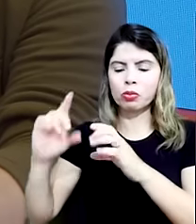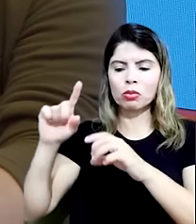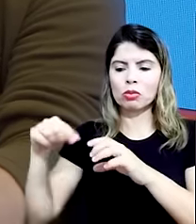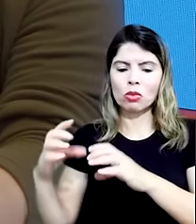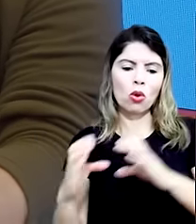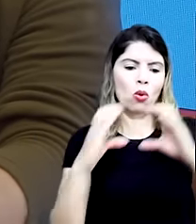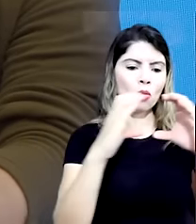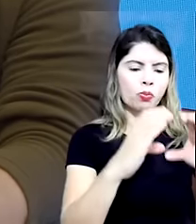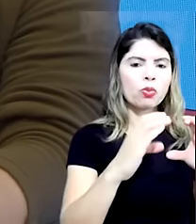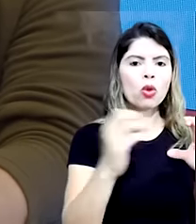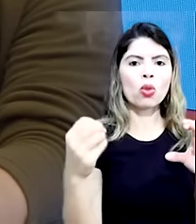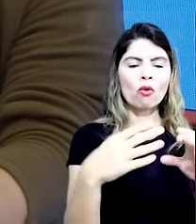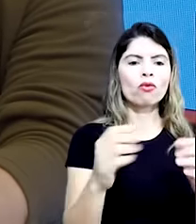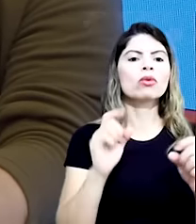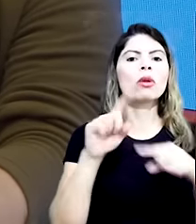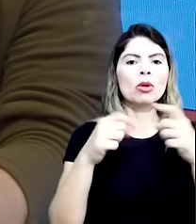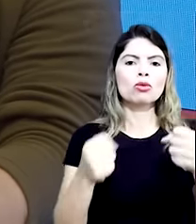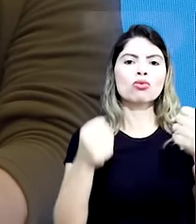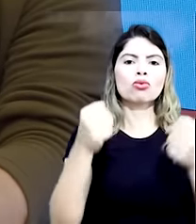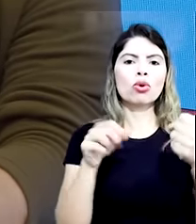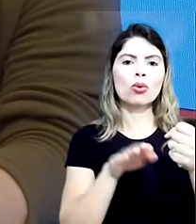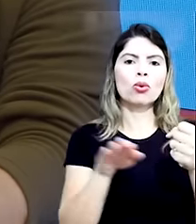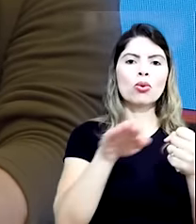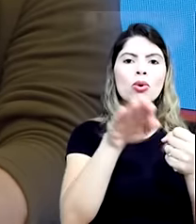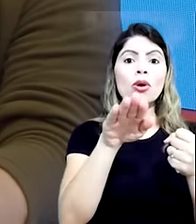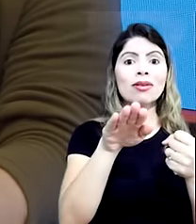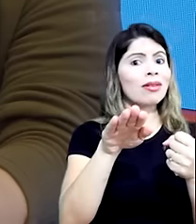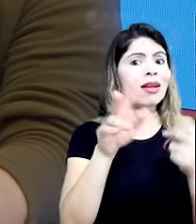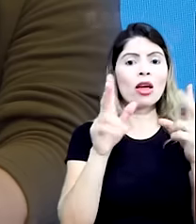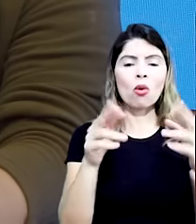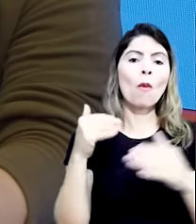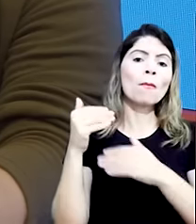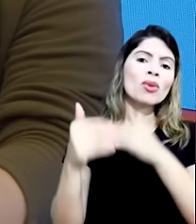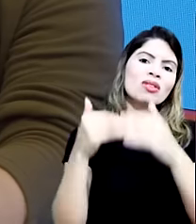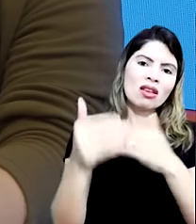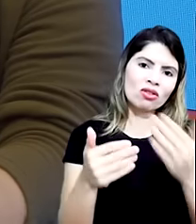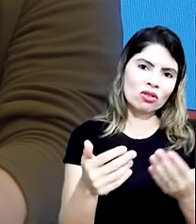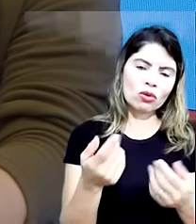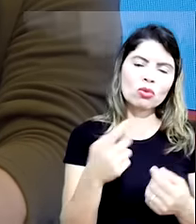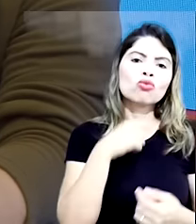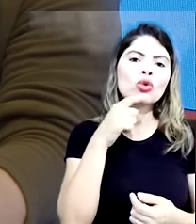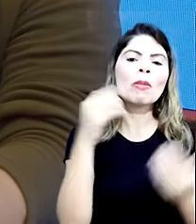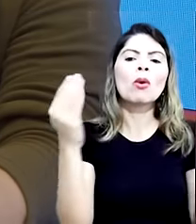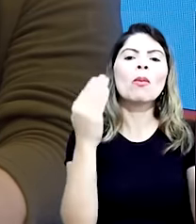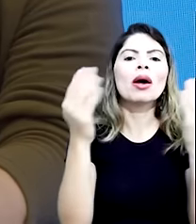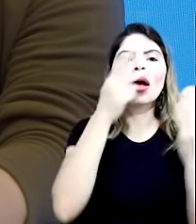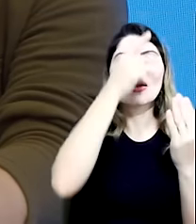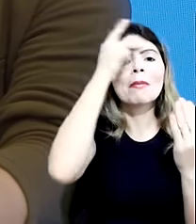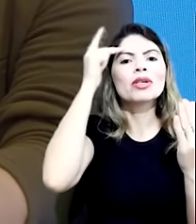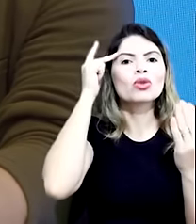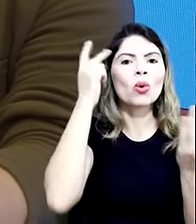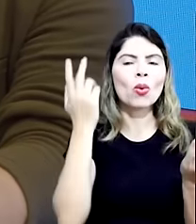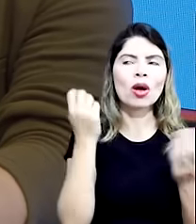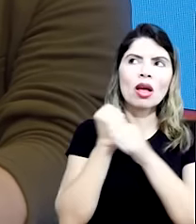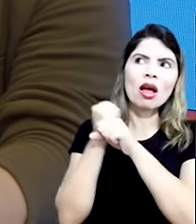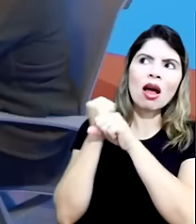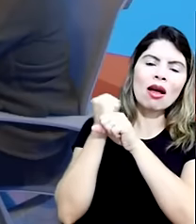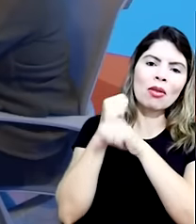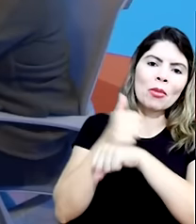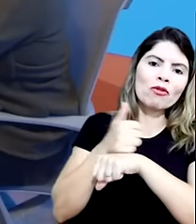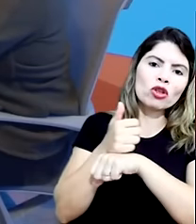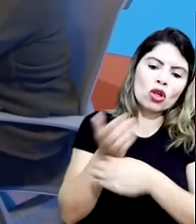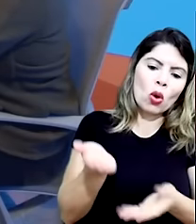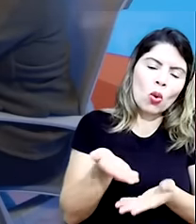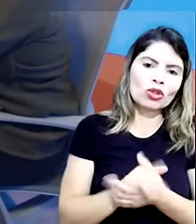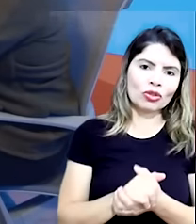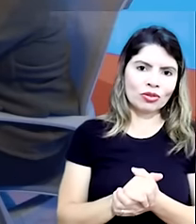para vamos supor eu não tenho como me comparar com uma pessoa que faz anos luz ou que é profissional não tem gente não tem base isso isso acaba nos